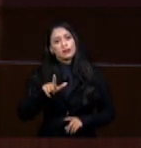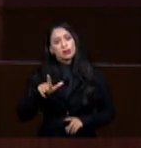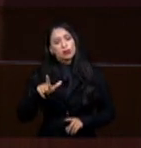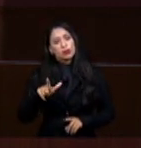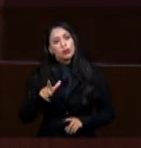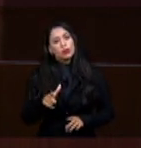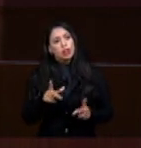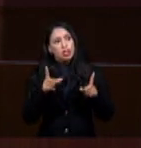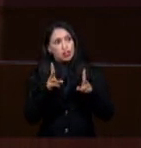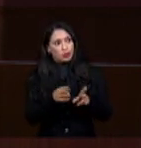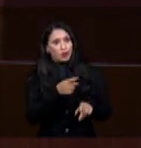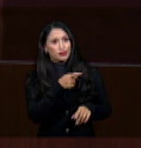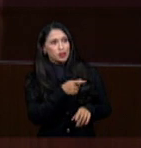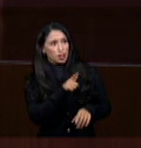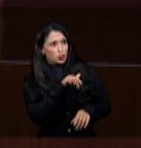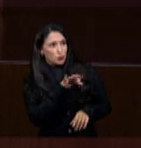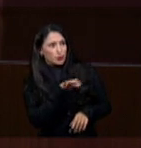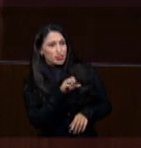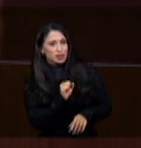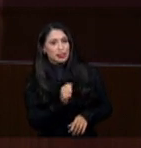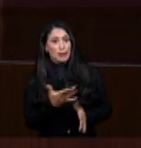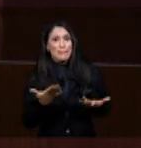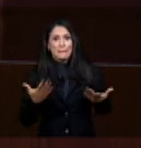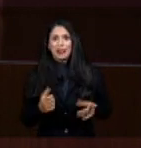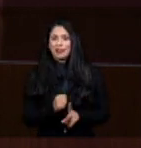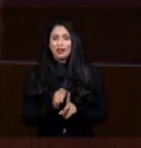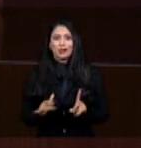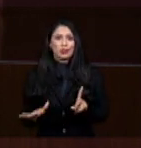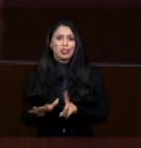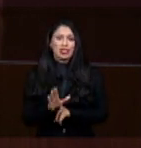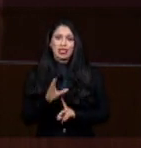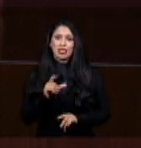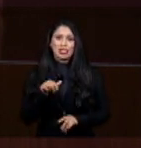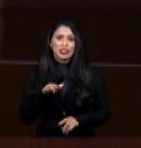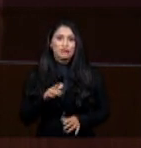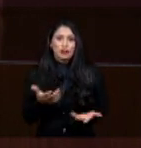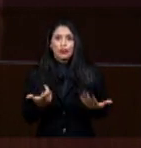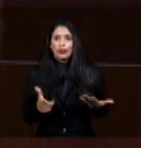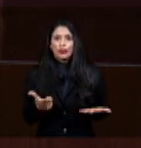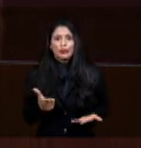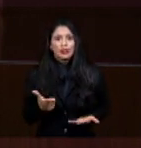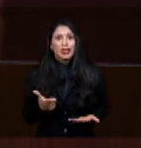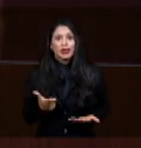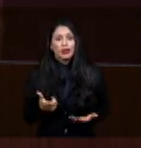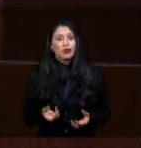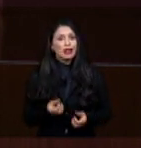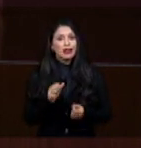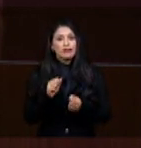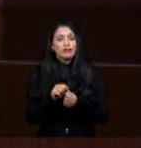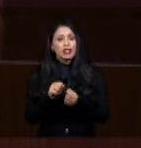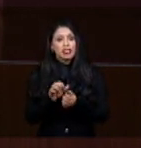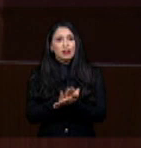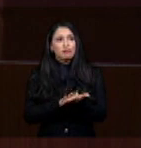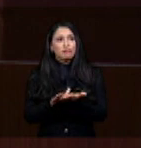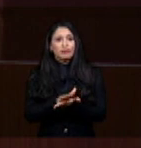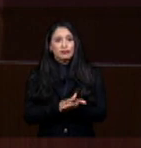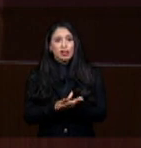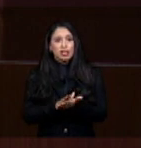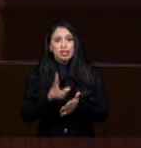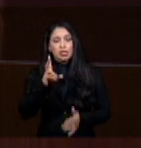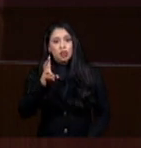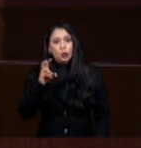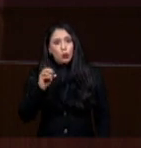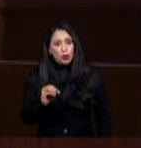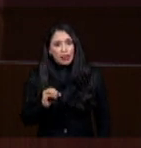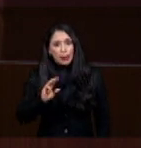mas a sociedade civil não tem condições não tem musculatura não tem recursos para dar conta de